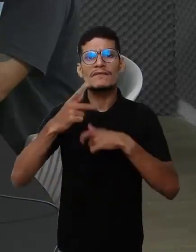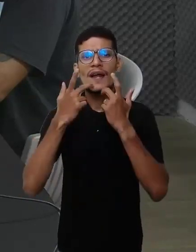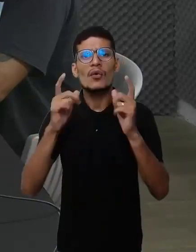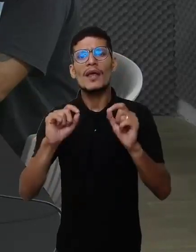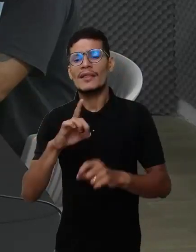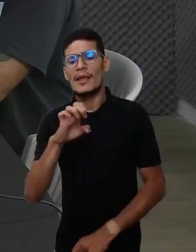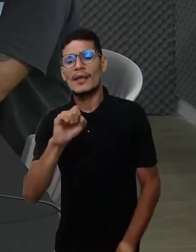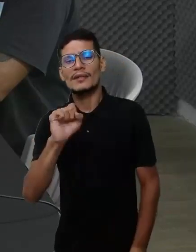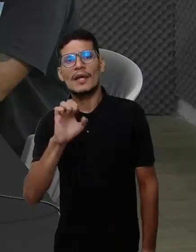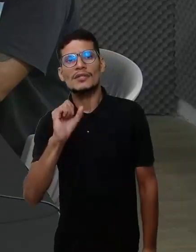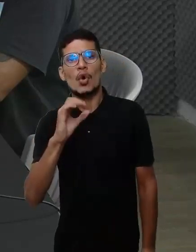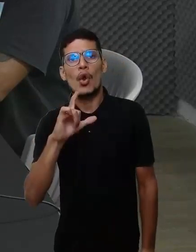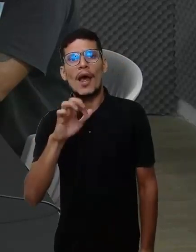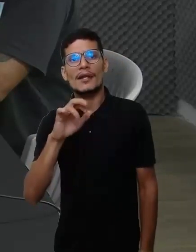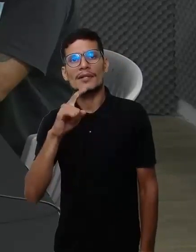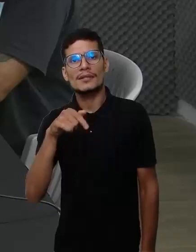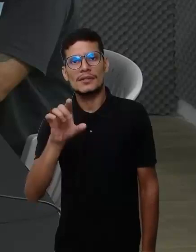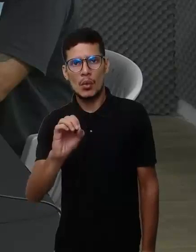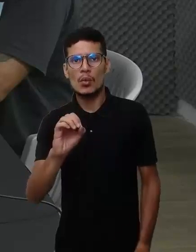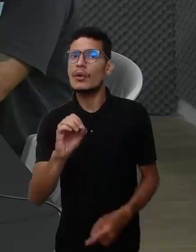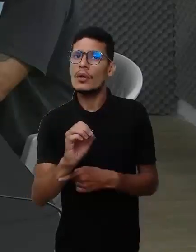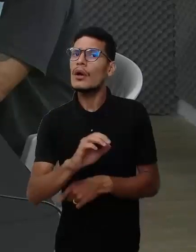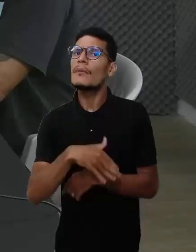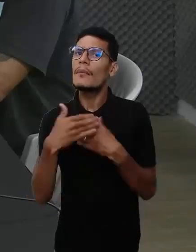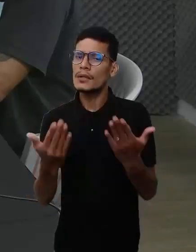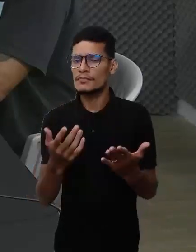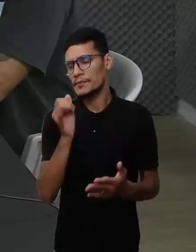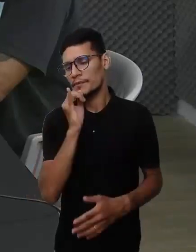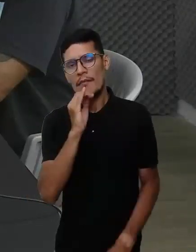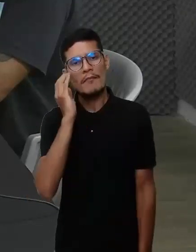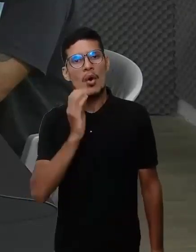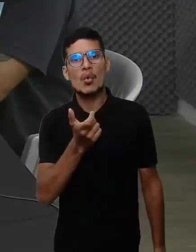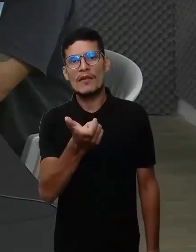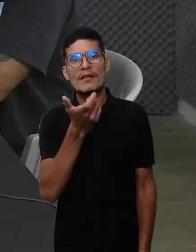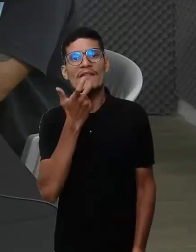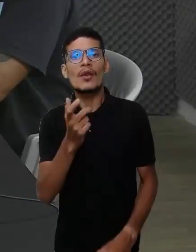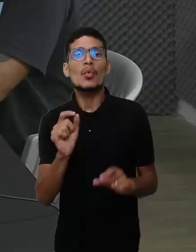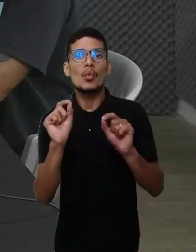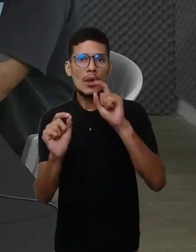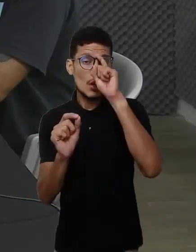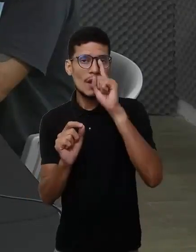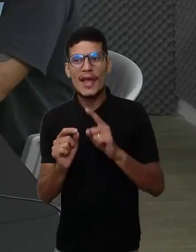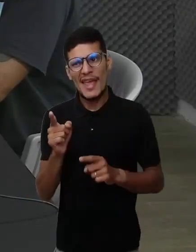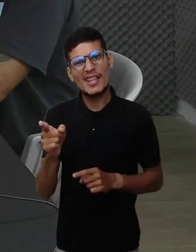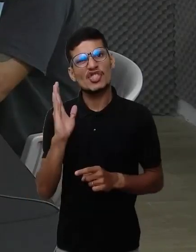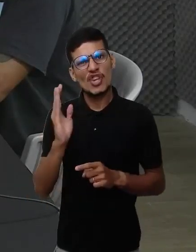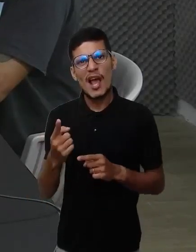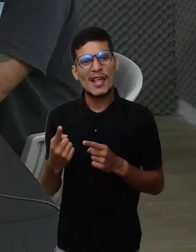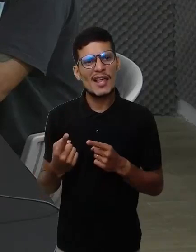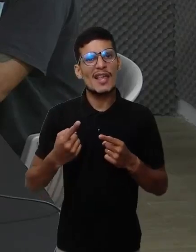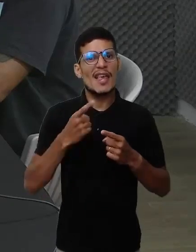desescolarização. Até que ponto. Rapaz, eu adoraria que Paulo Freire tivesse vivo hoje para ele lidar com isso, porque ele já criticava a educação